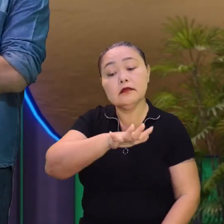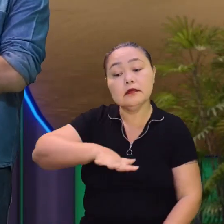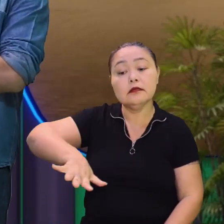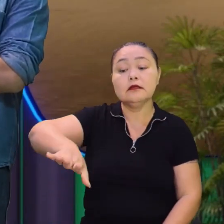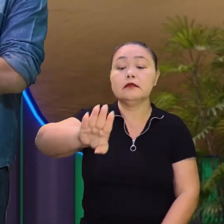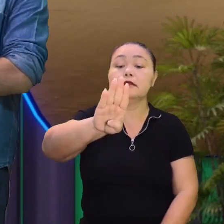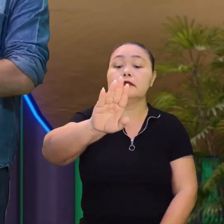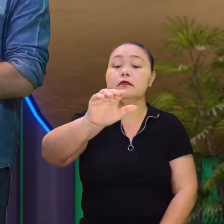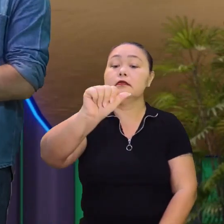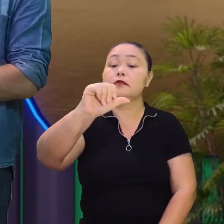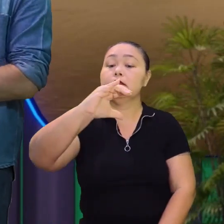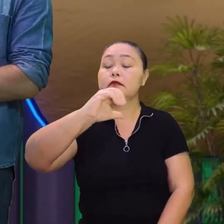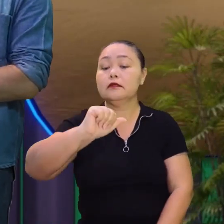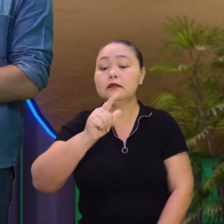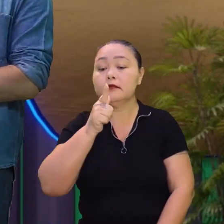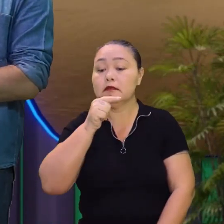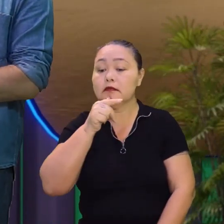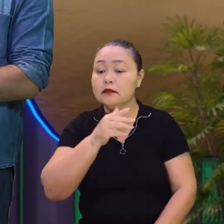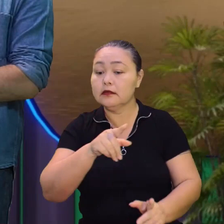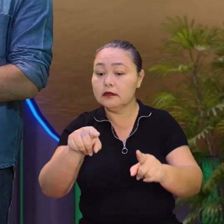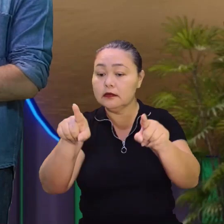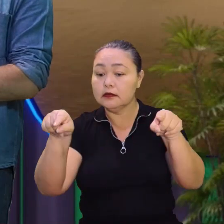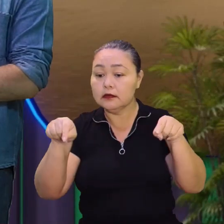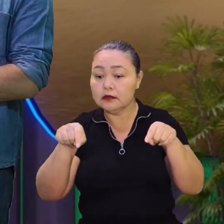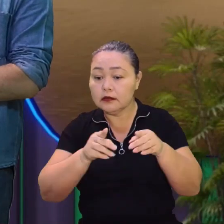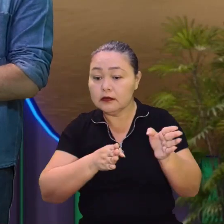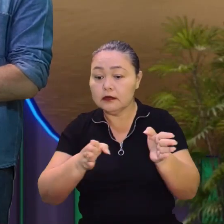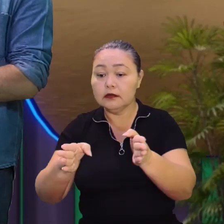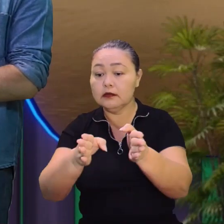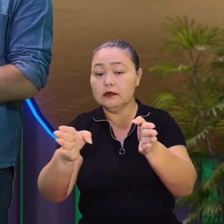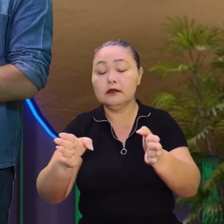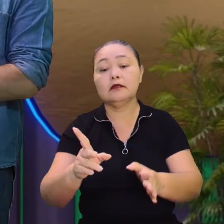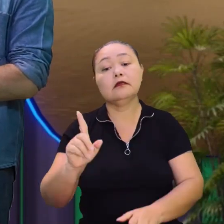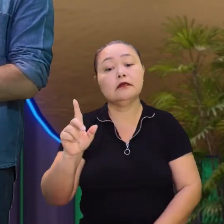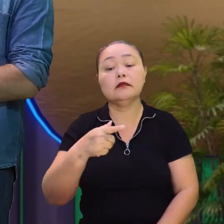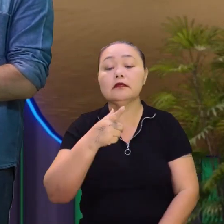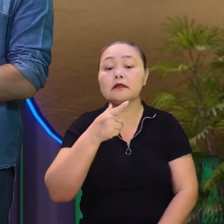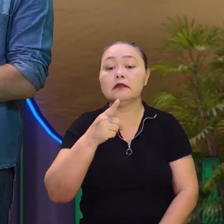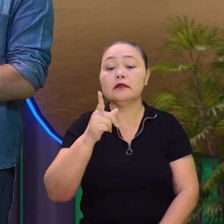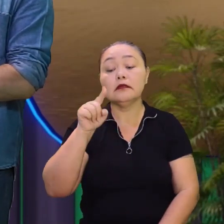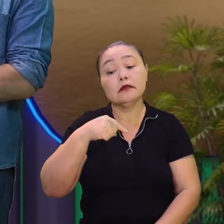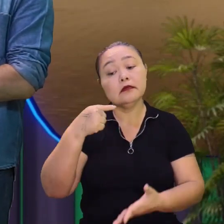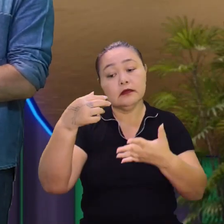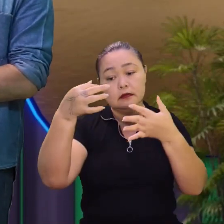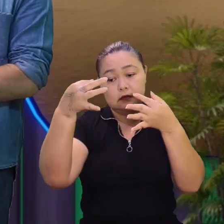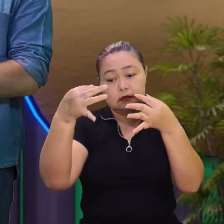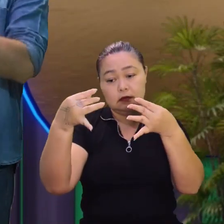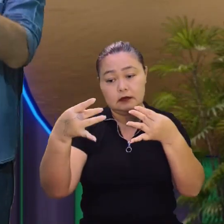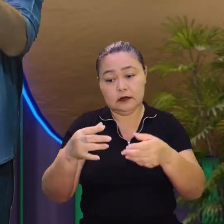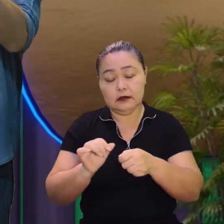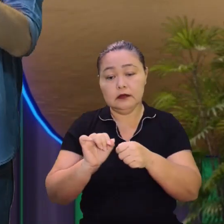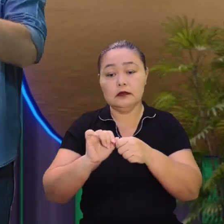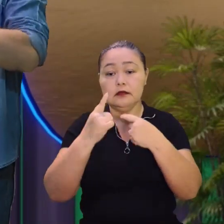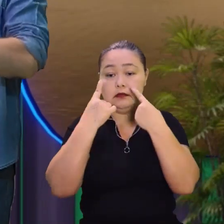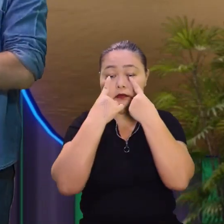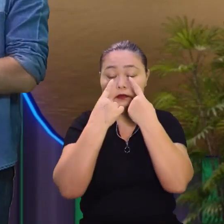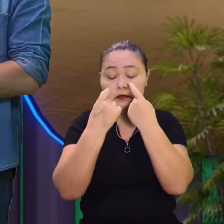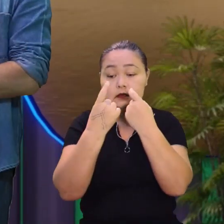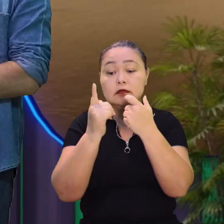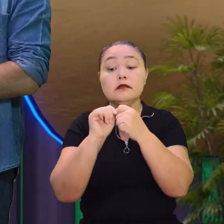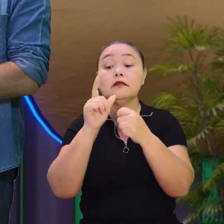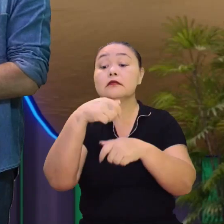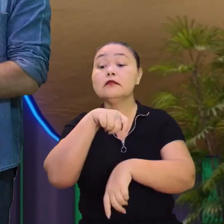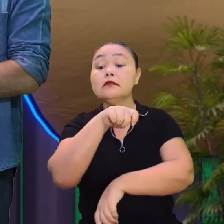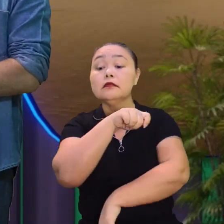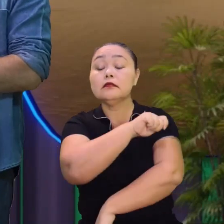como bacias hidrográficas, galera. Certo? E um detalhe interessante é que onde quer que nossos queridos